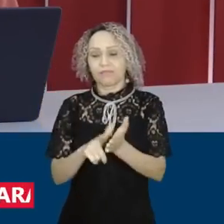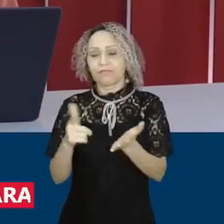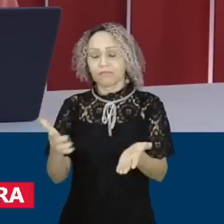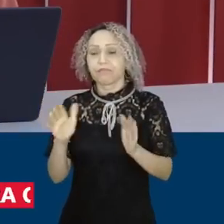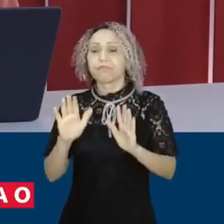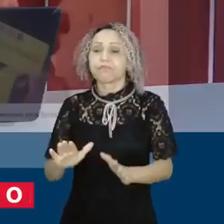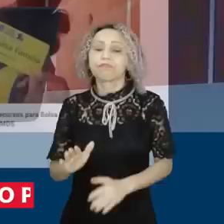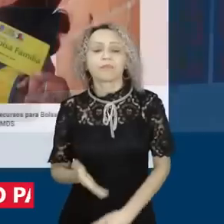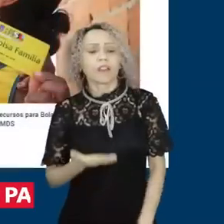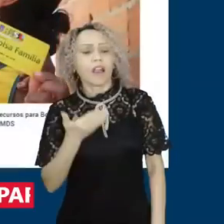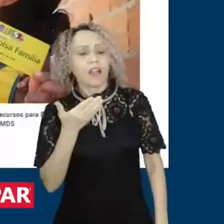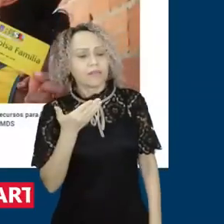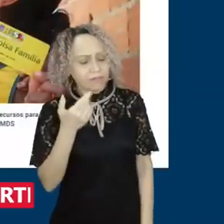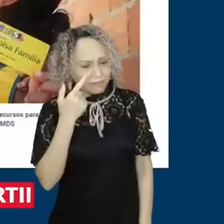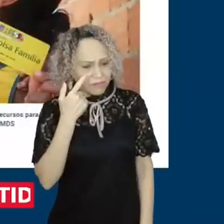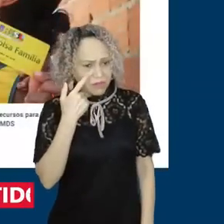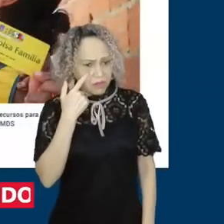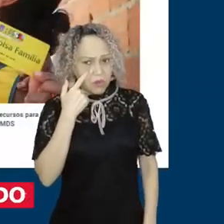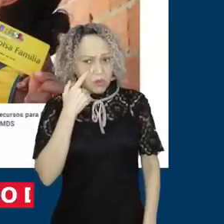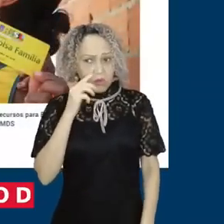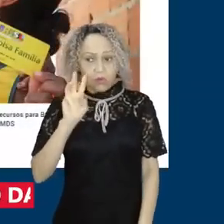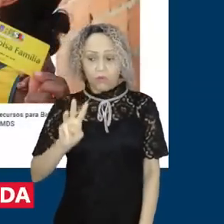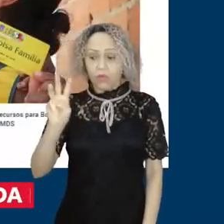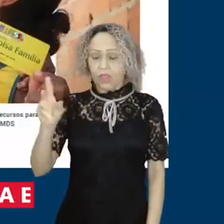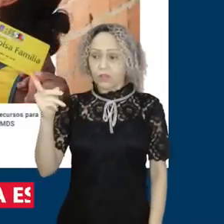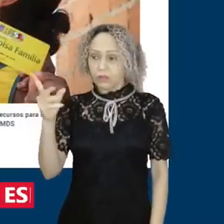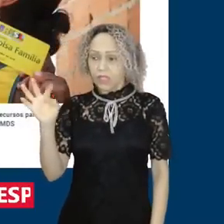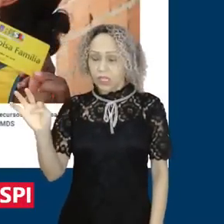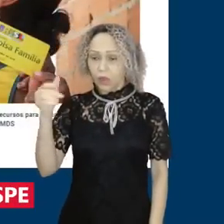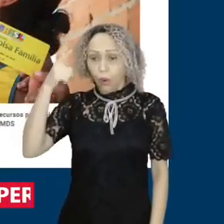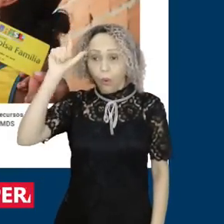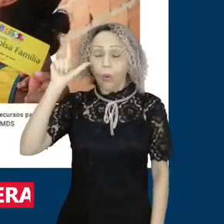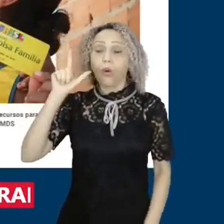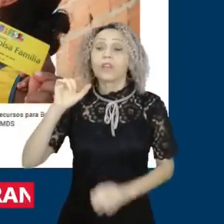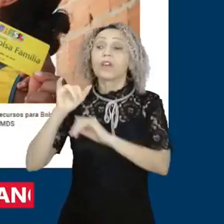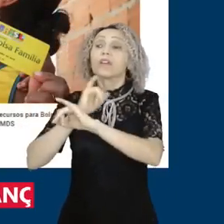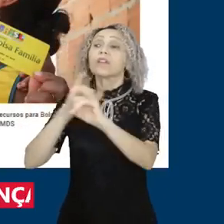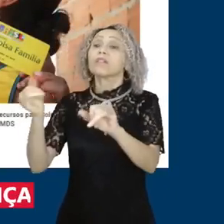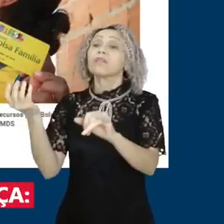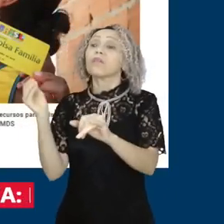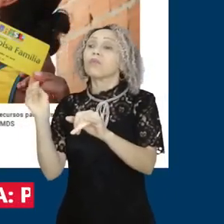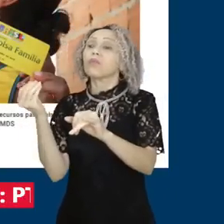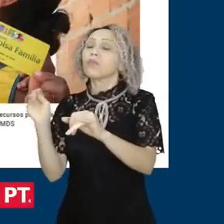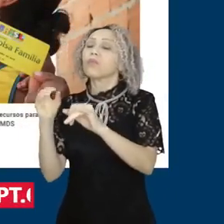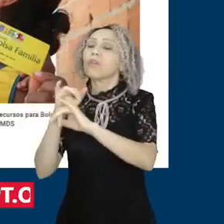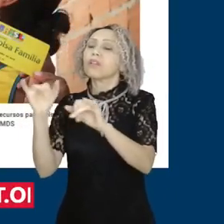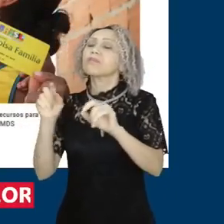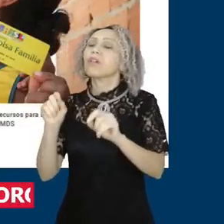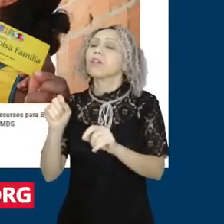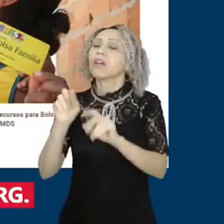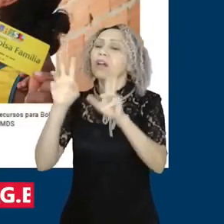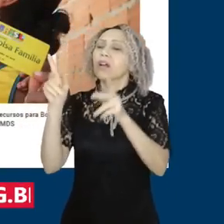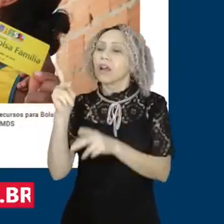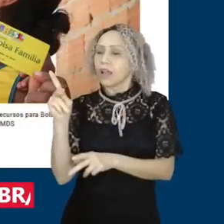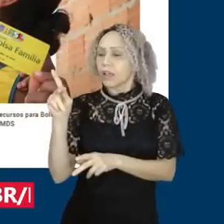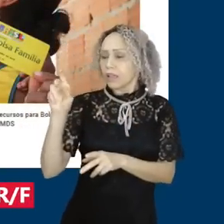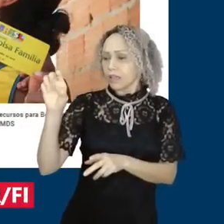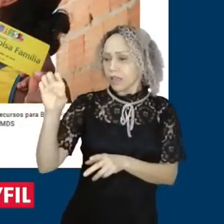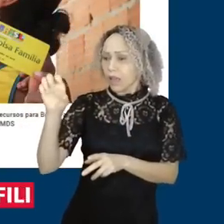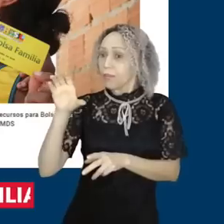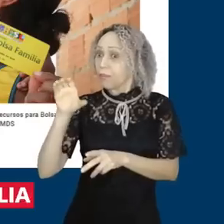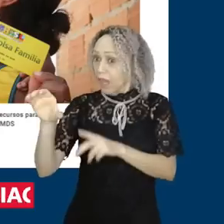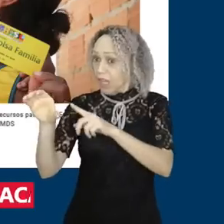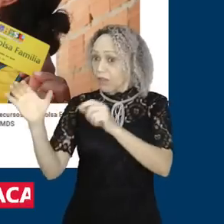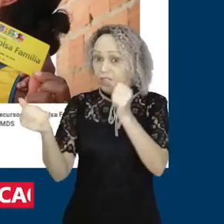PT, né, o portal de notícias, trouxe uma matéria ontem sobre a PEC, né, do Bolsa Família, que vai garantir esses R$600 aí para as